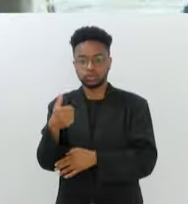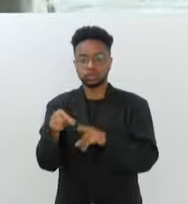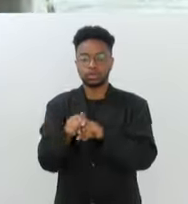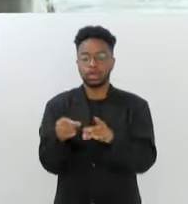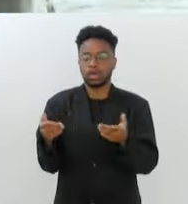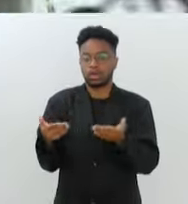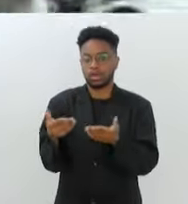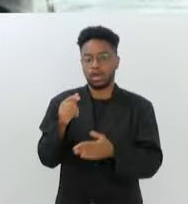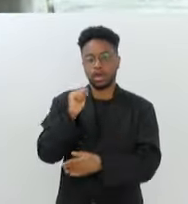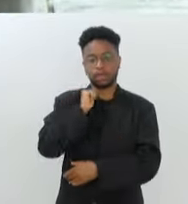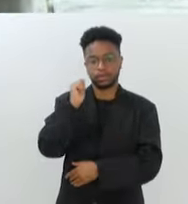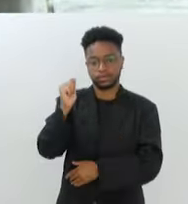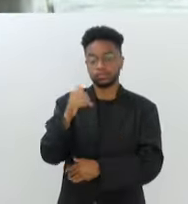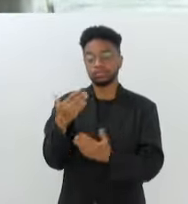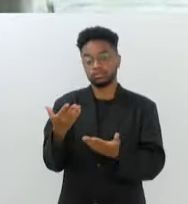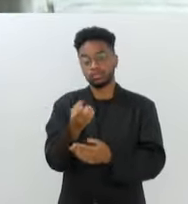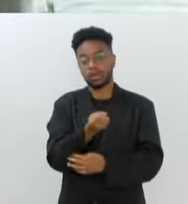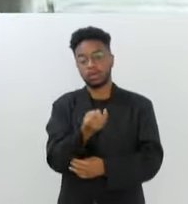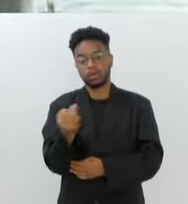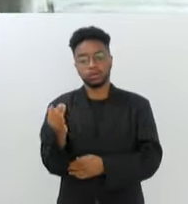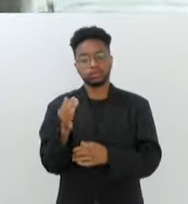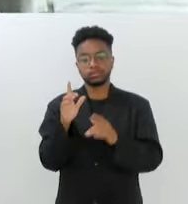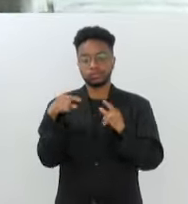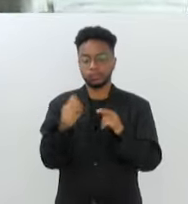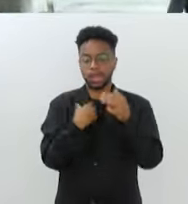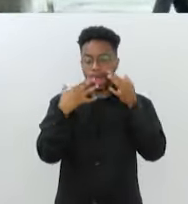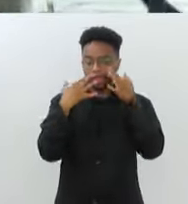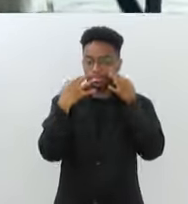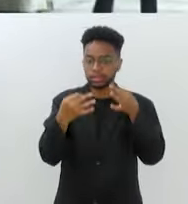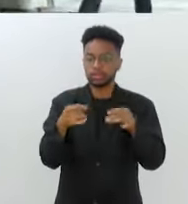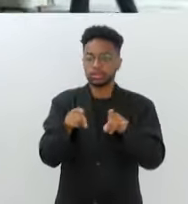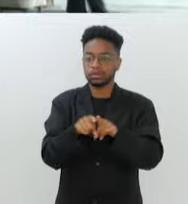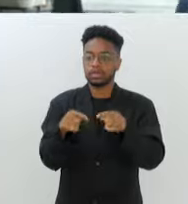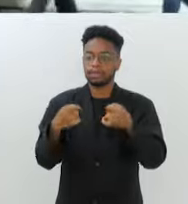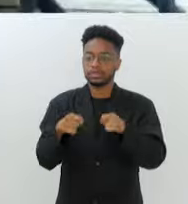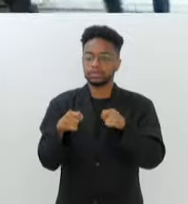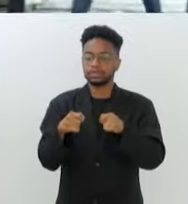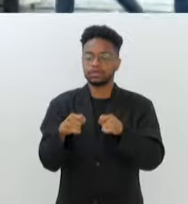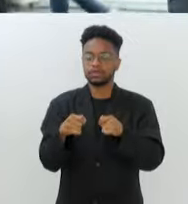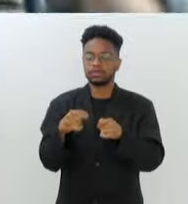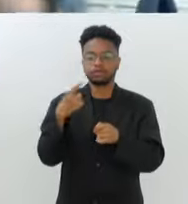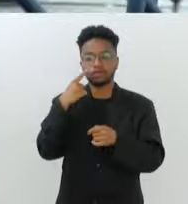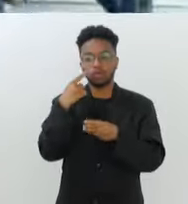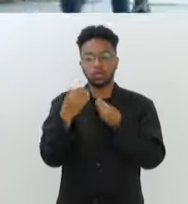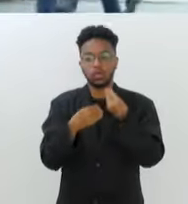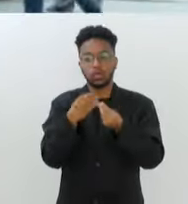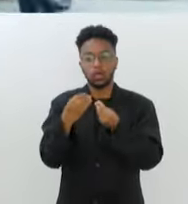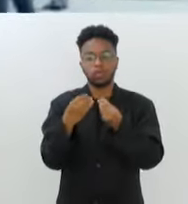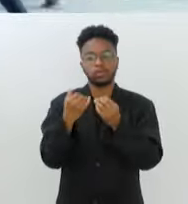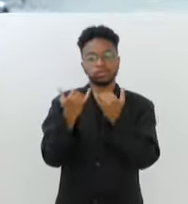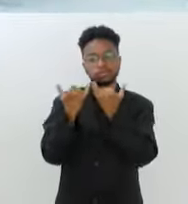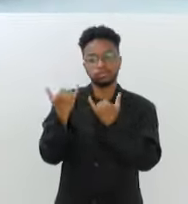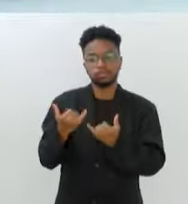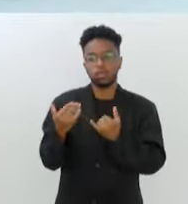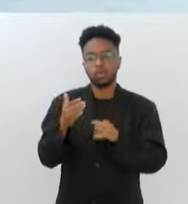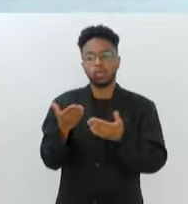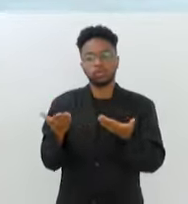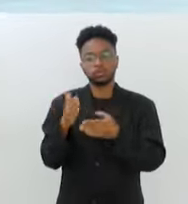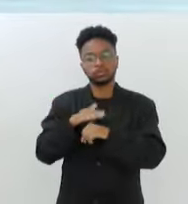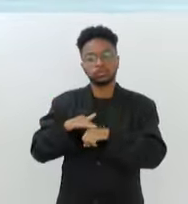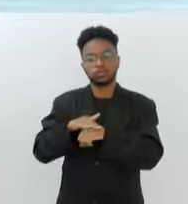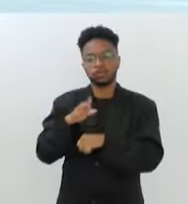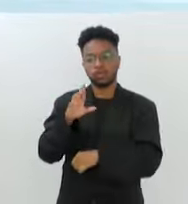número aí que chama bastante atenção e a gente deve ficar alerta em relação a esses dados, né? Hoje a gente conversa com o Rodrigo Cohen, que é planejador